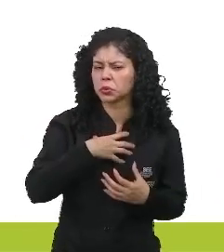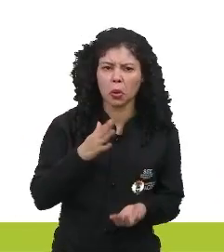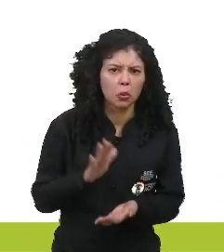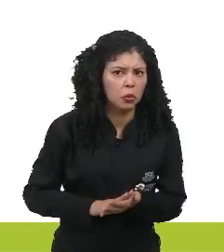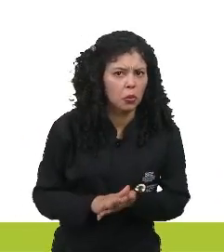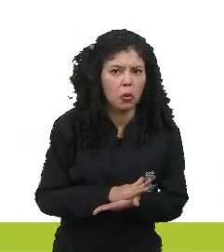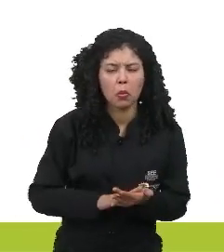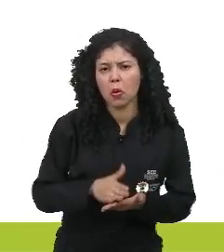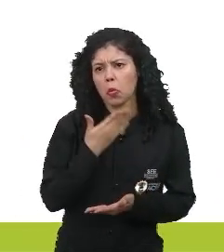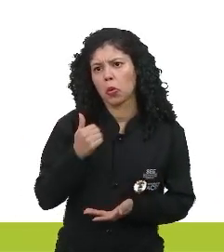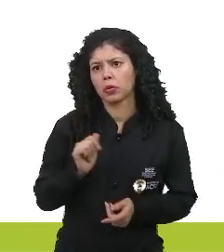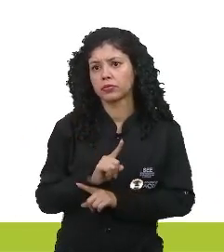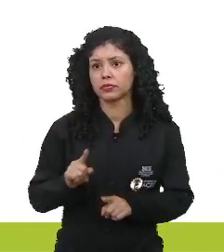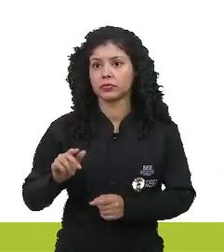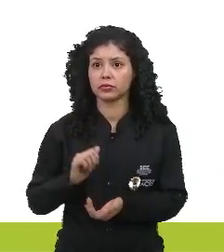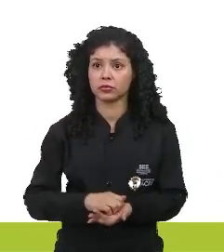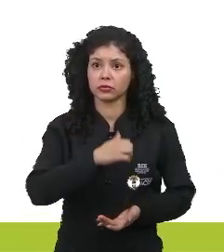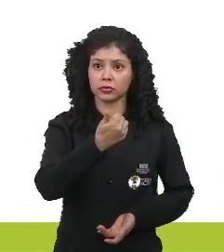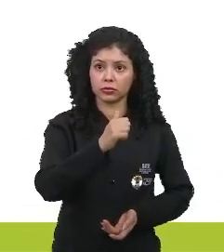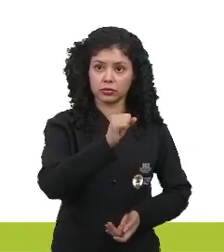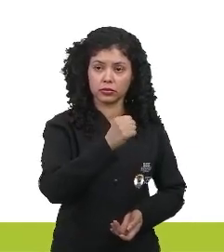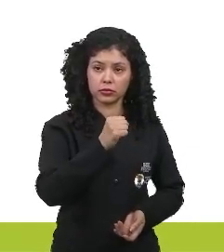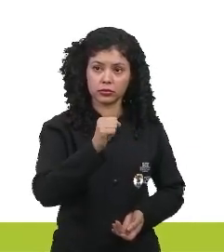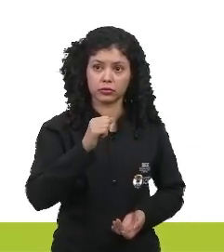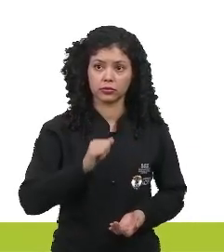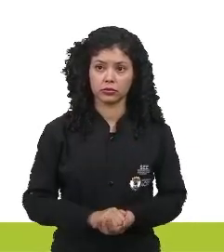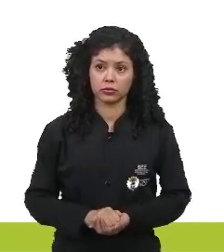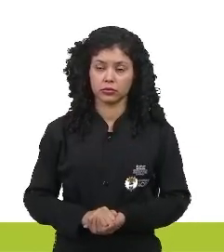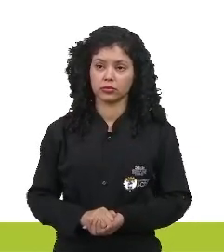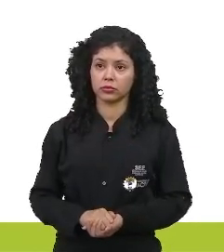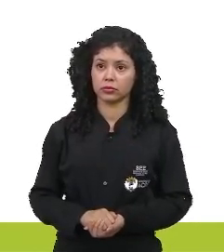né? Não resolve. Em